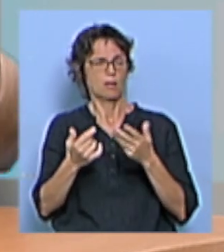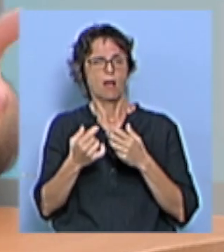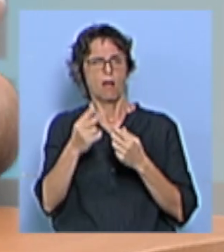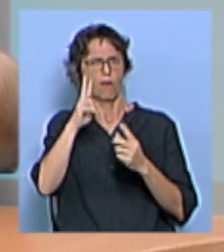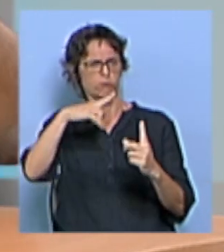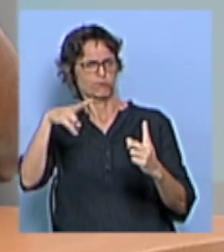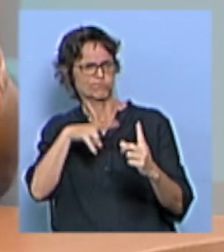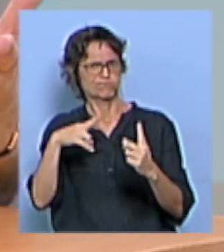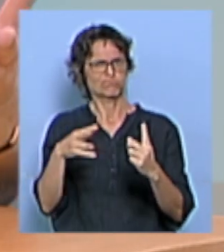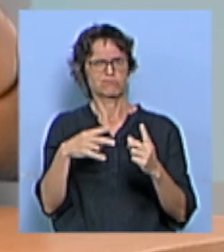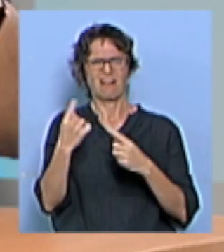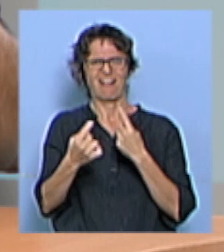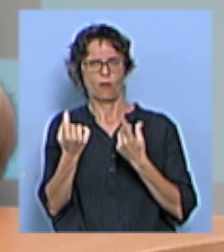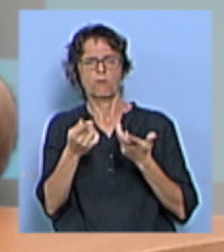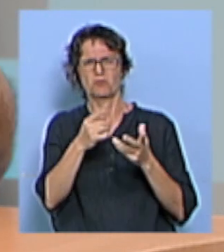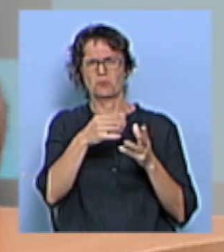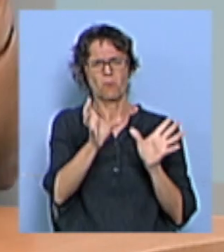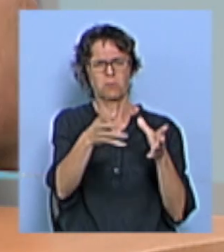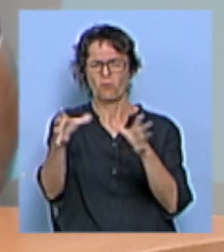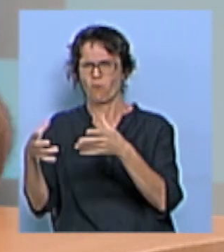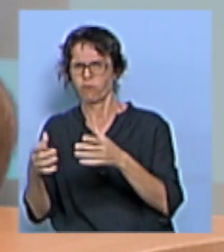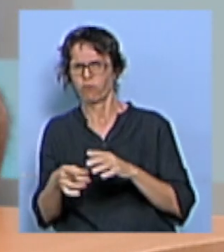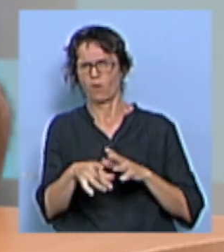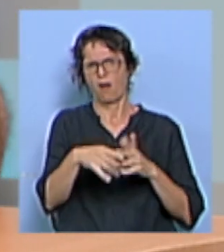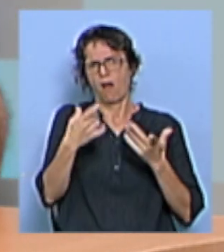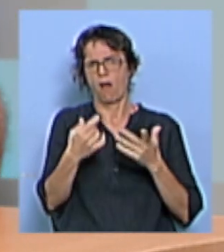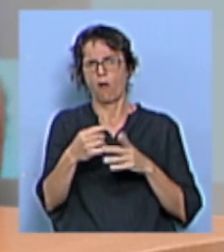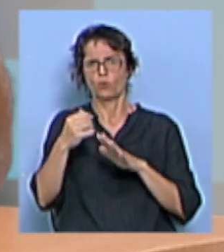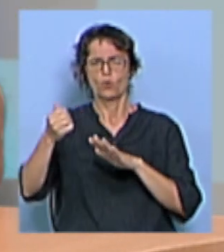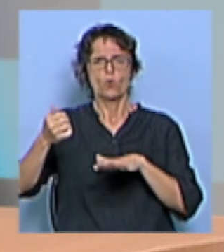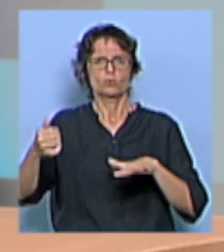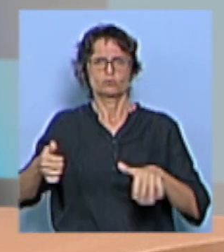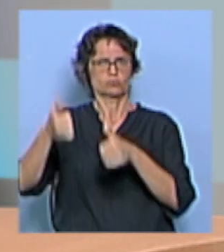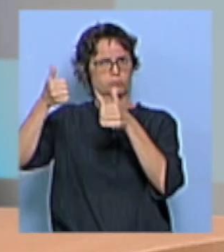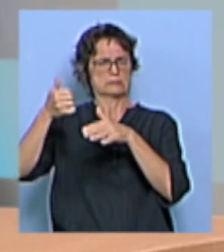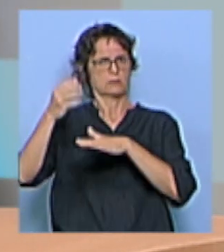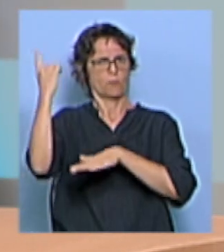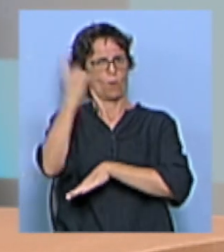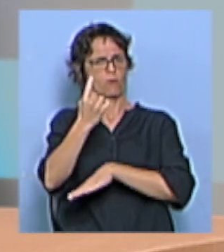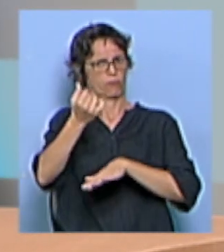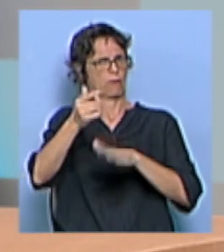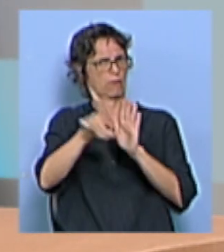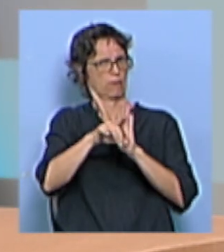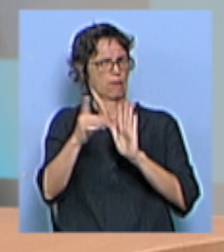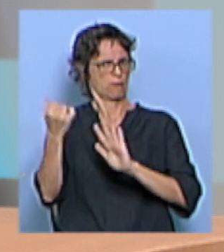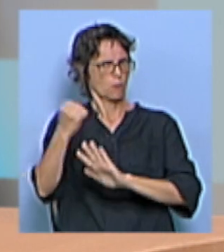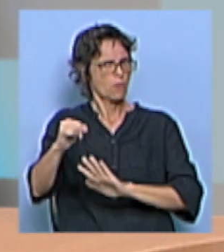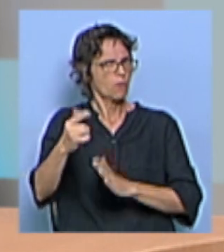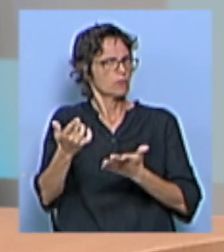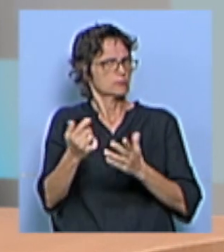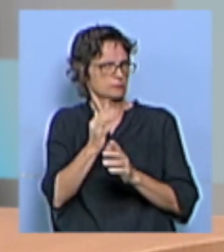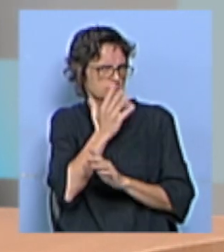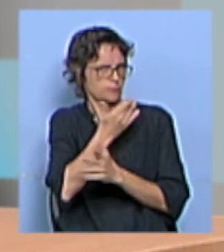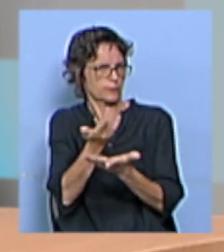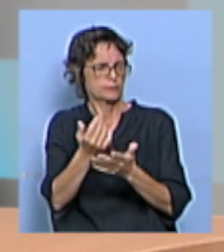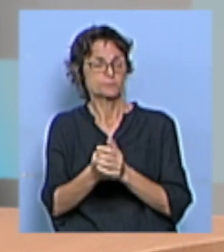depois fariseus, escribas, doutores da lei, enfim, bom. E a uma certa altura, que é o que aparece no Evangelho de hoje,